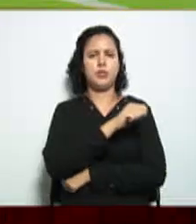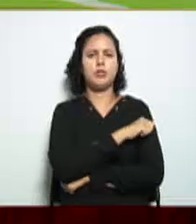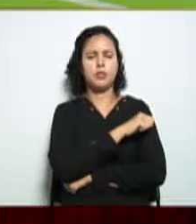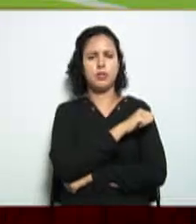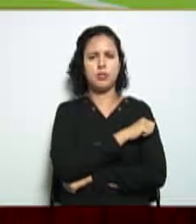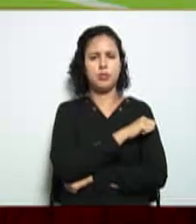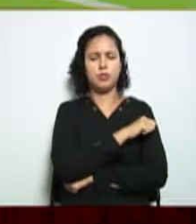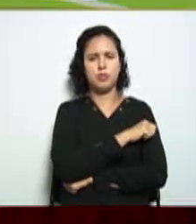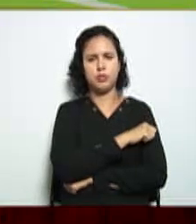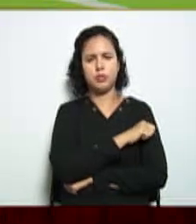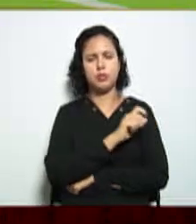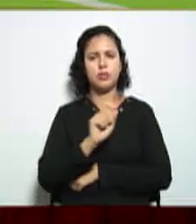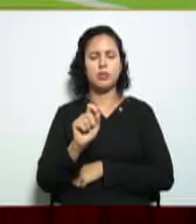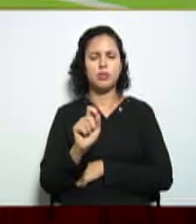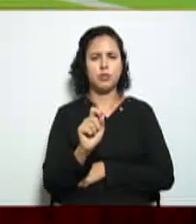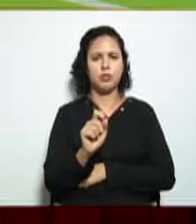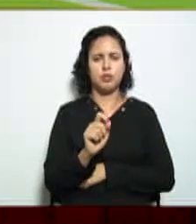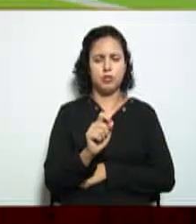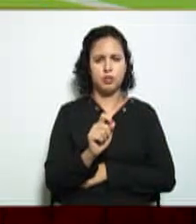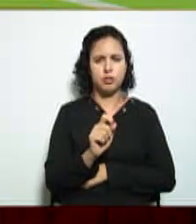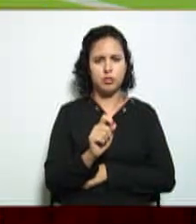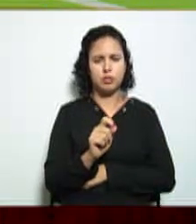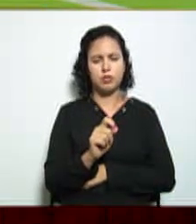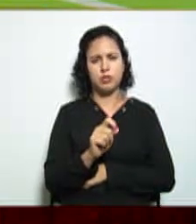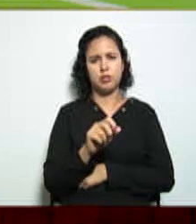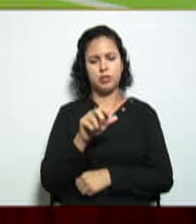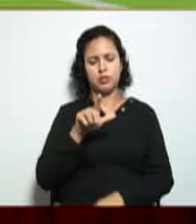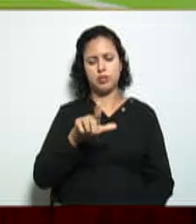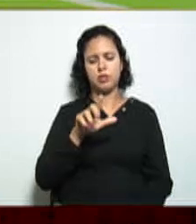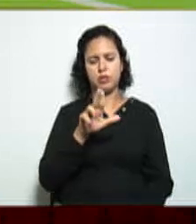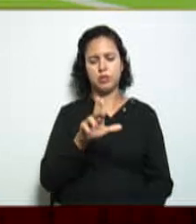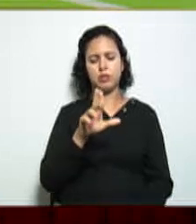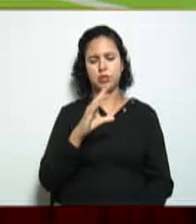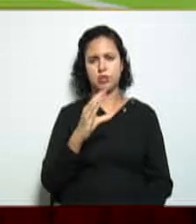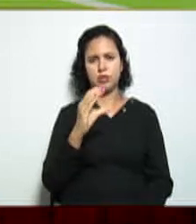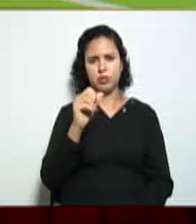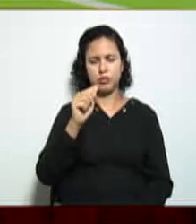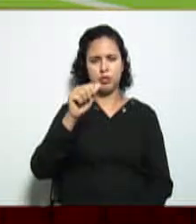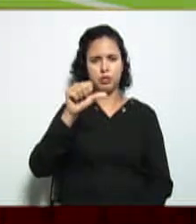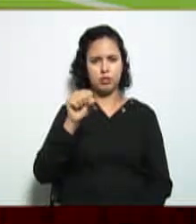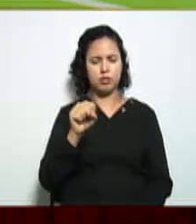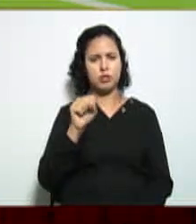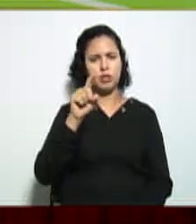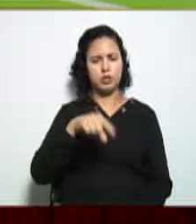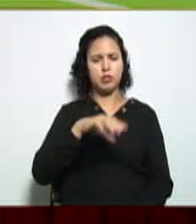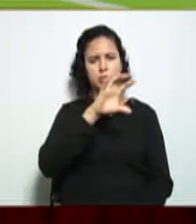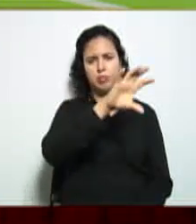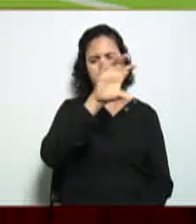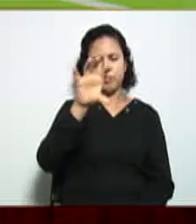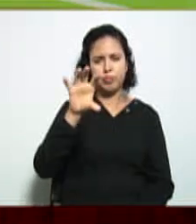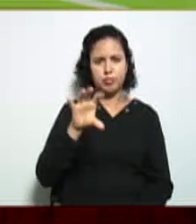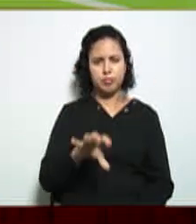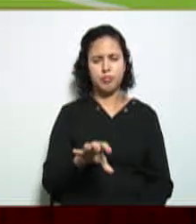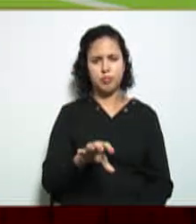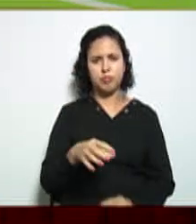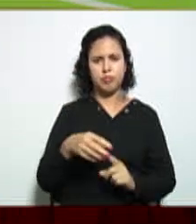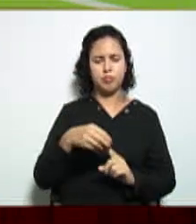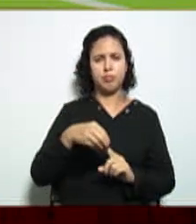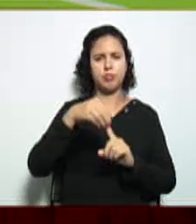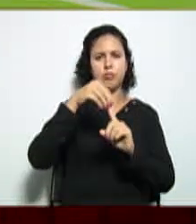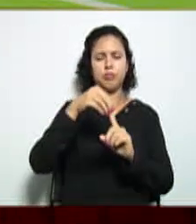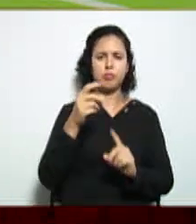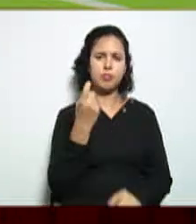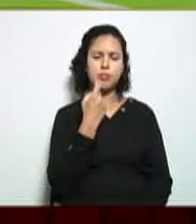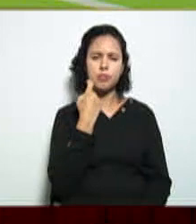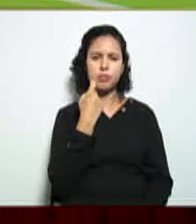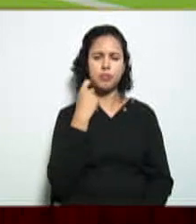Lucas também levantou esses elementos, né? O aluno Lucas lá de Novo Plano, ele também falou que esses são ramos, ele deu destaque também para a